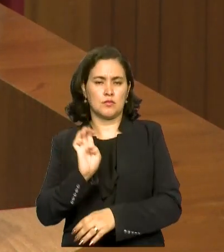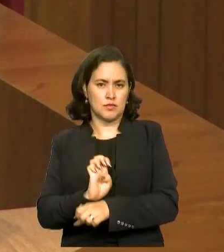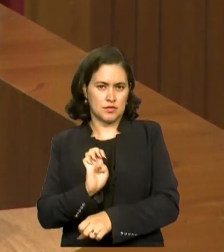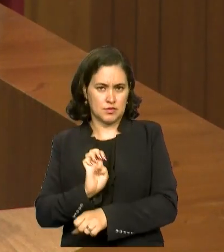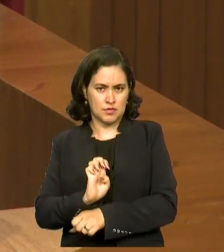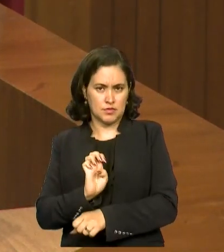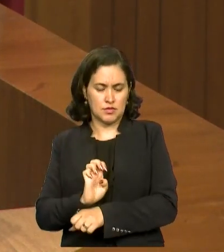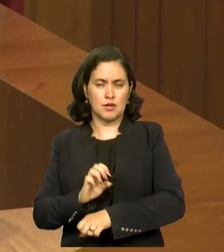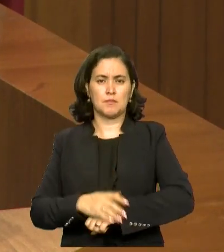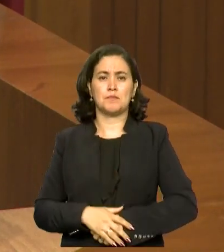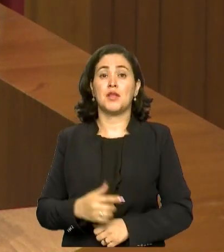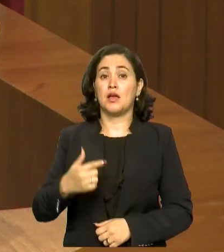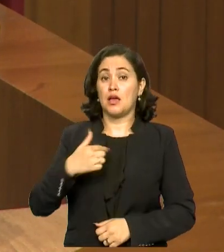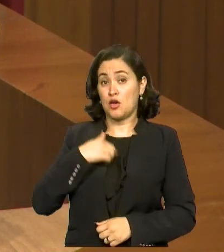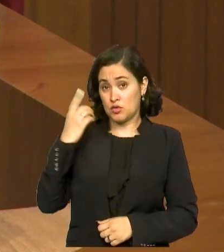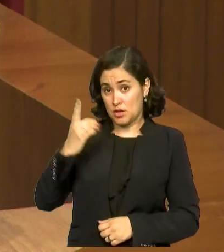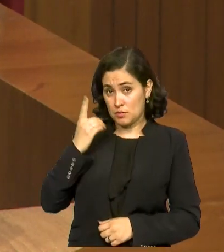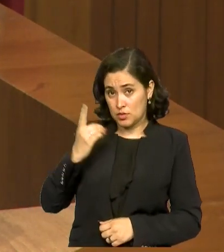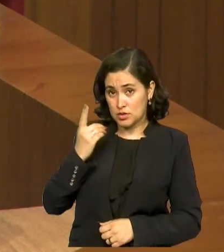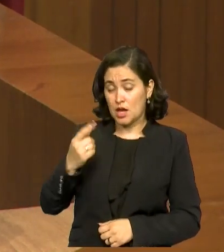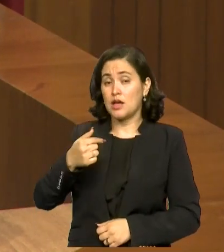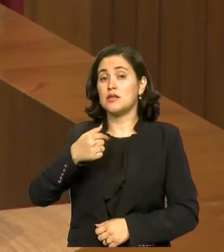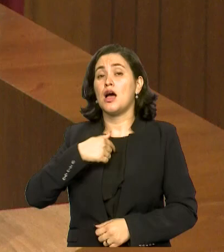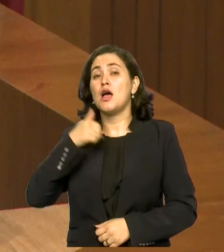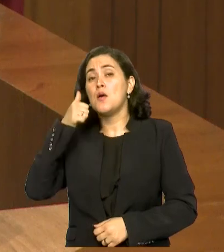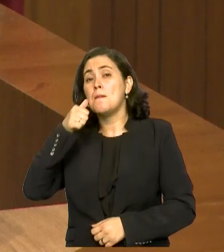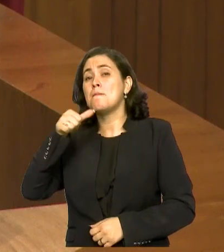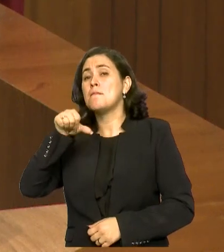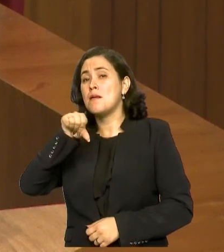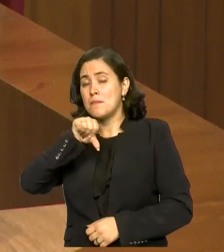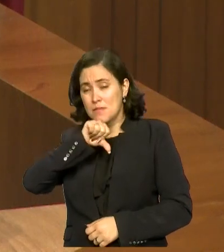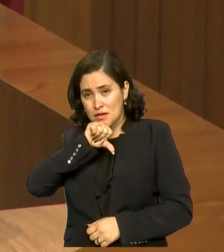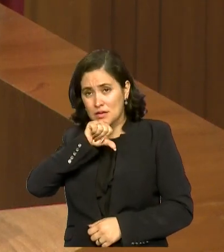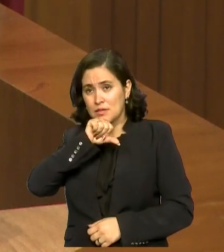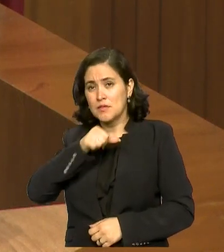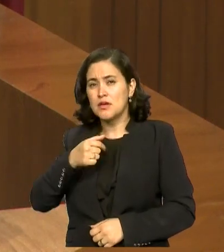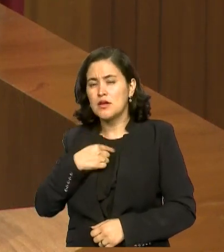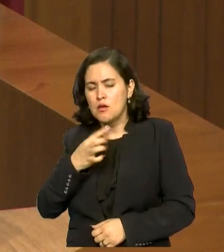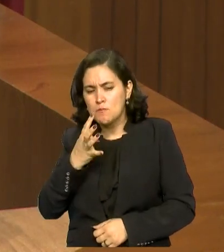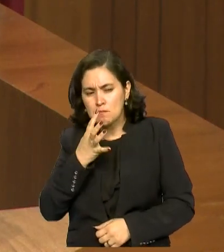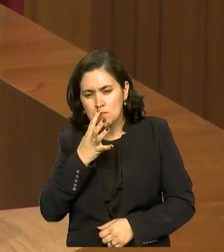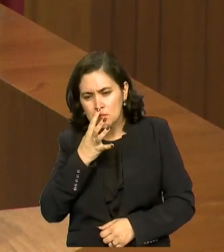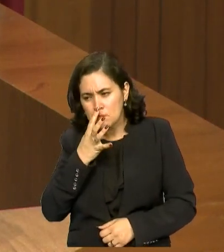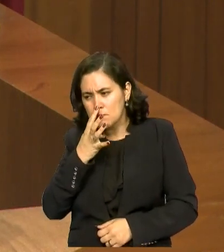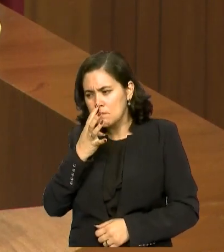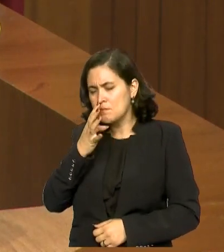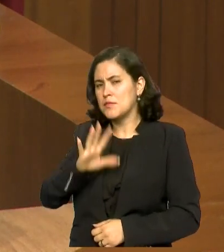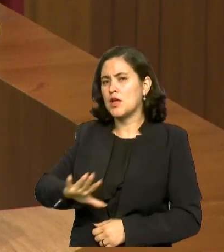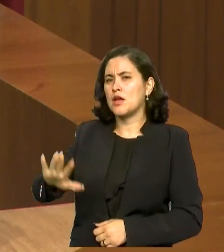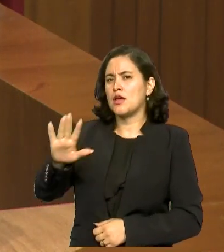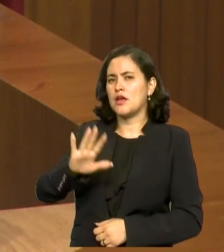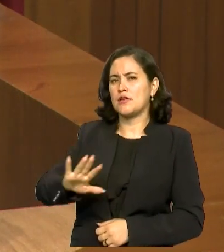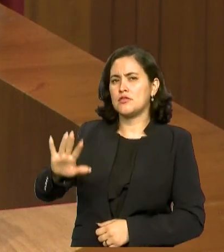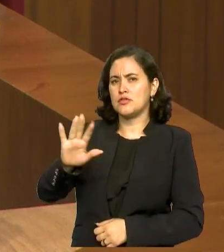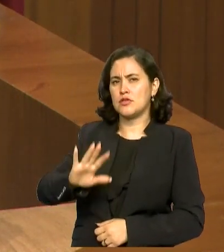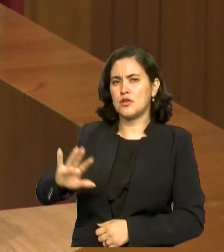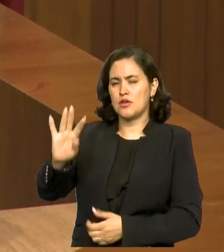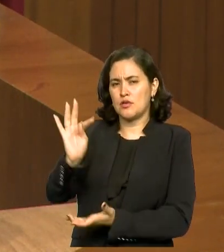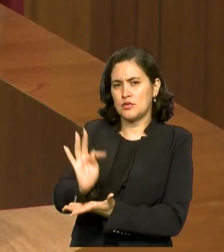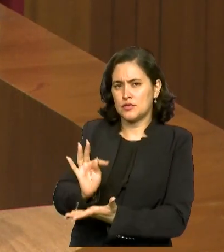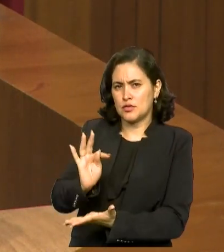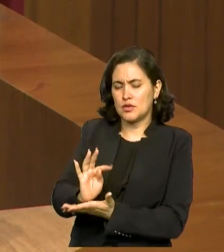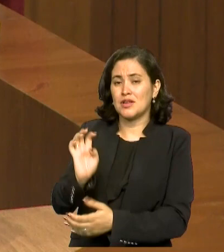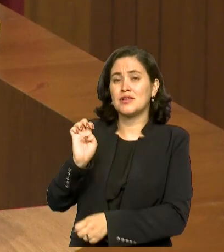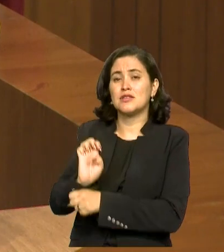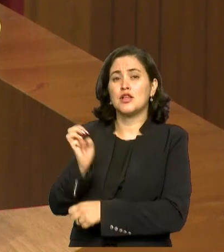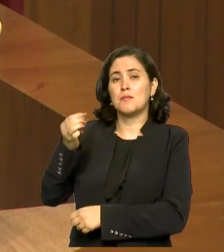parlamentar, como mãe, eu observo aqui na nossa região Tocantina, no nosso estado do Maranhão,